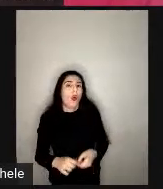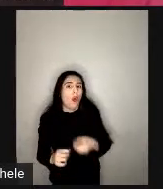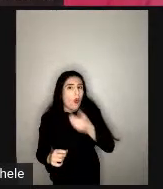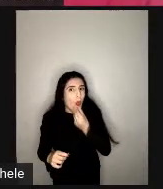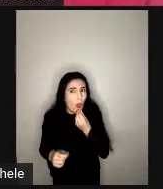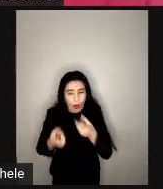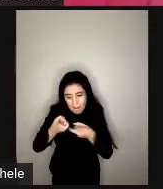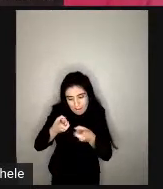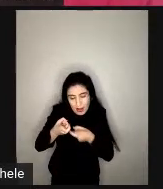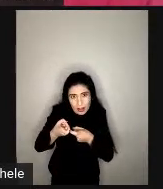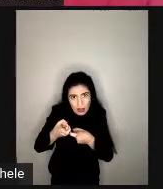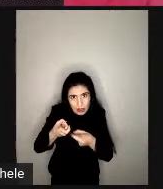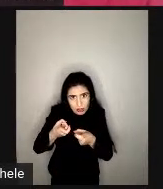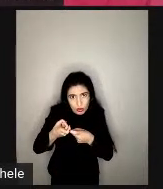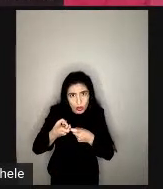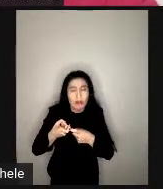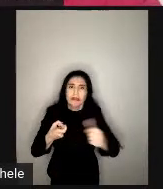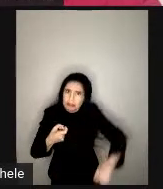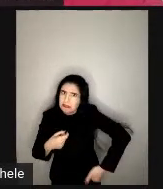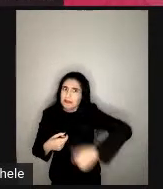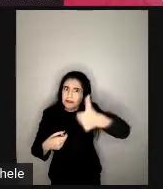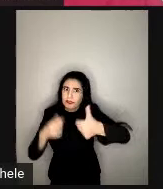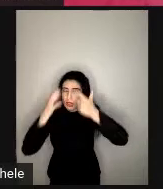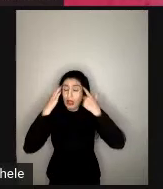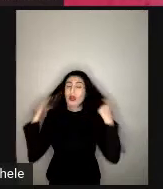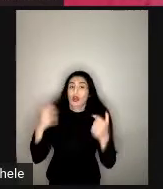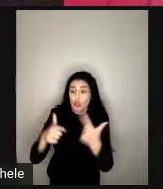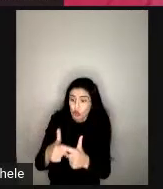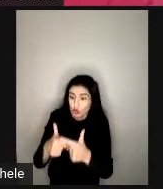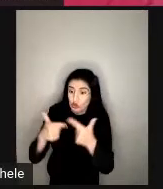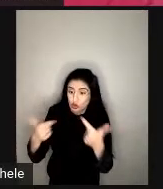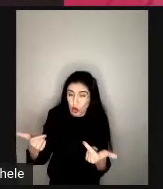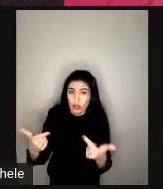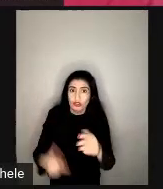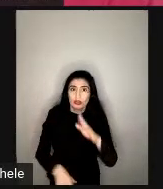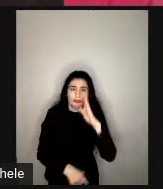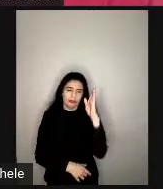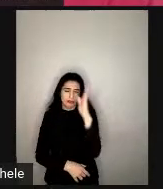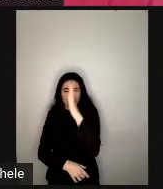otimista, dizendo que ela teve a sorte de ter tido esse desmaio, porque